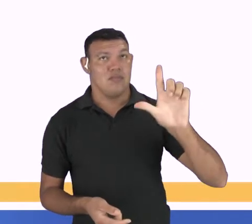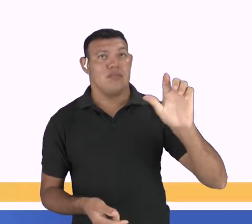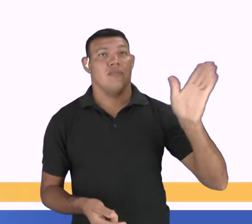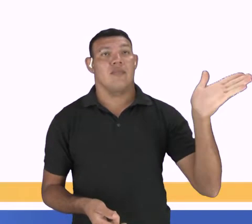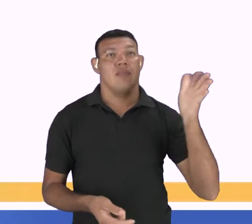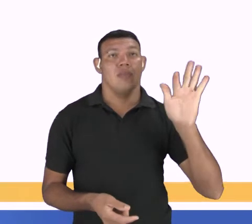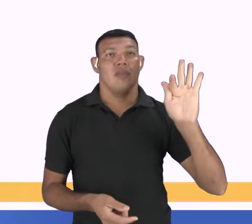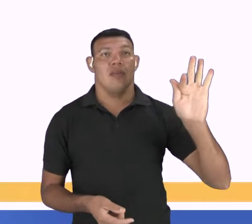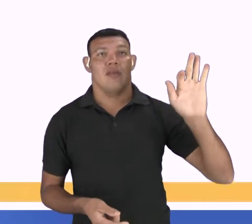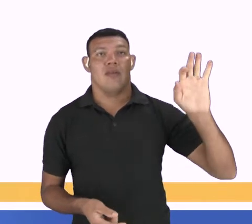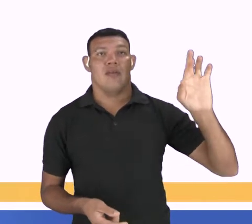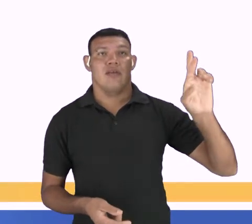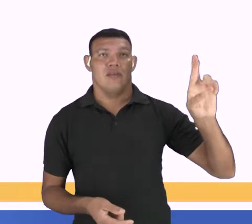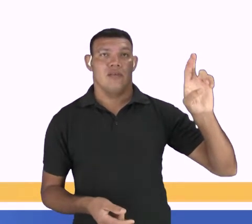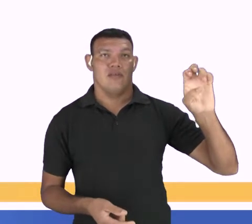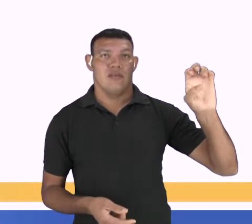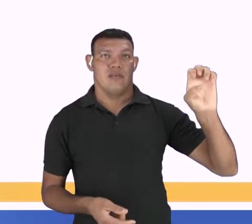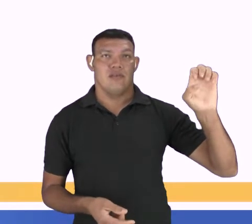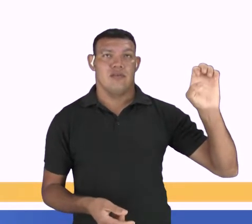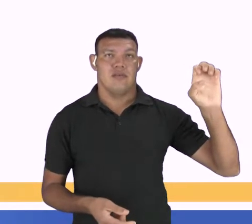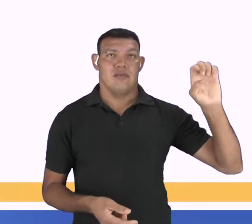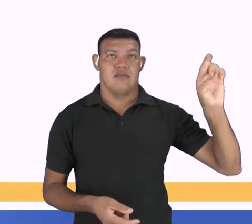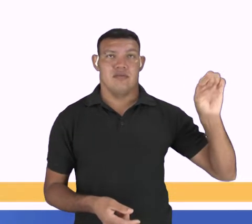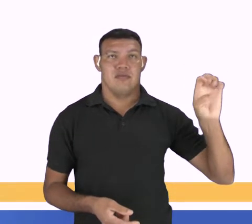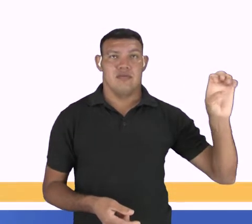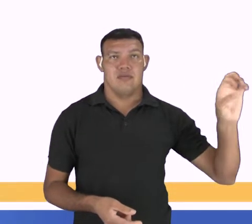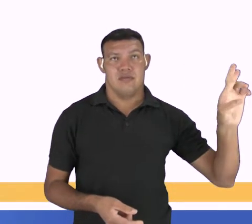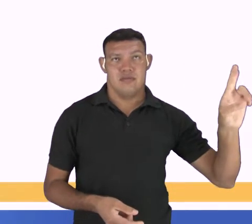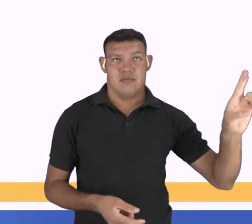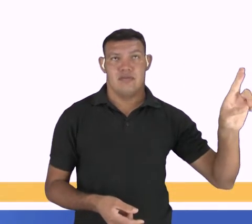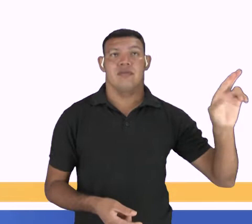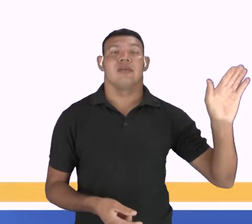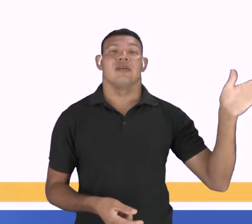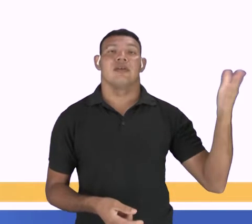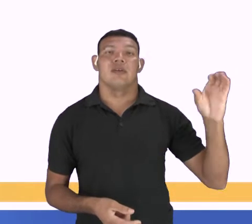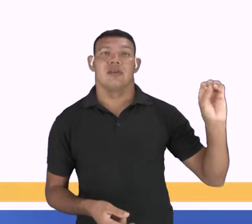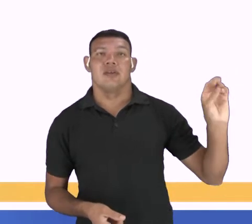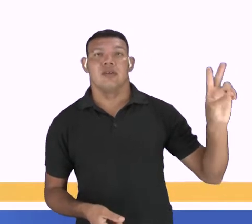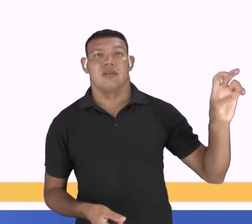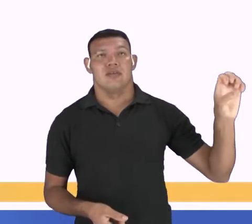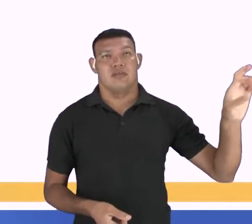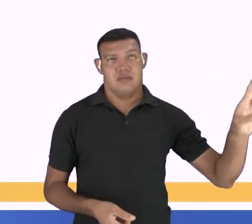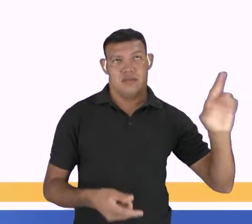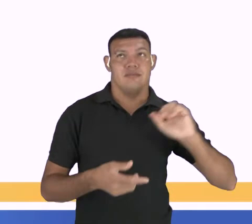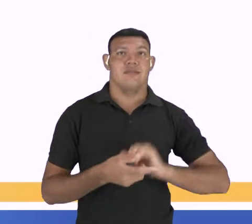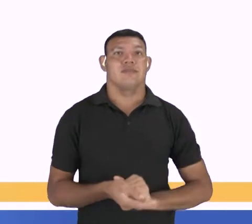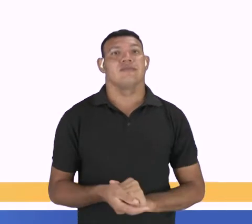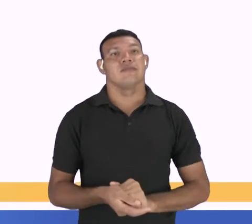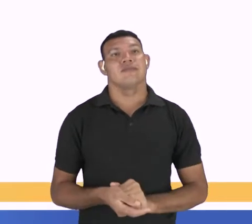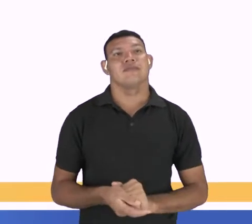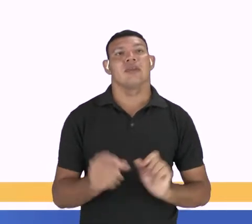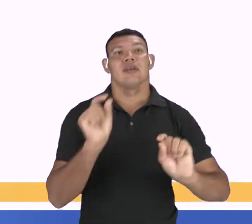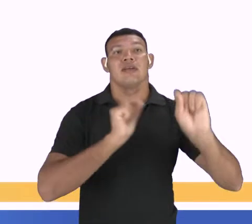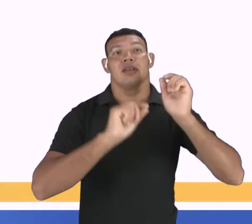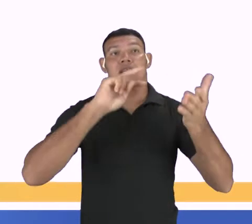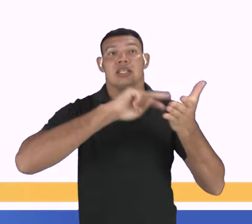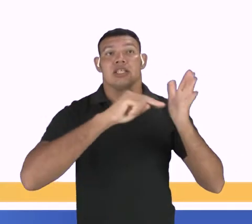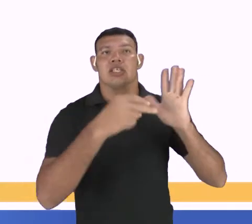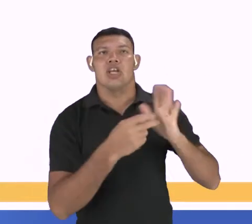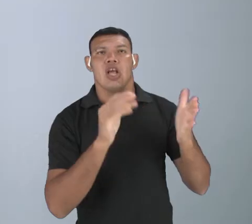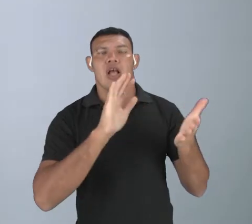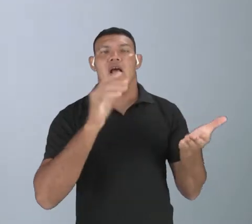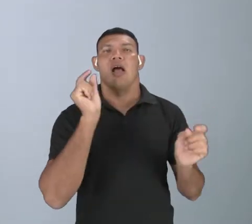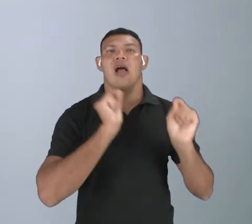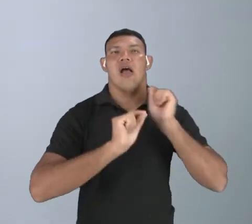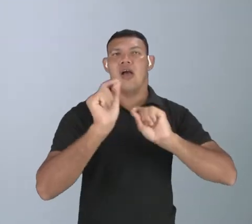na verdade, essa expressão quer dizer no dia de São Nunca, trazendo aqui para o nosso português, na verdade, né? É claro que essas expressões